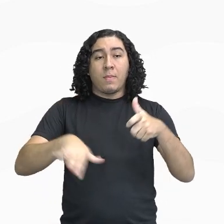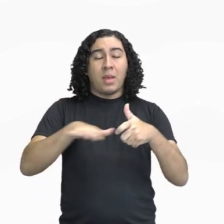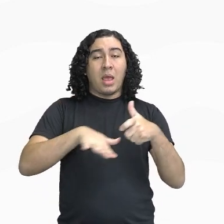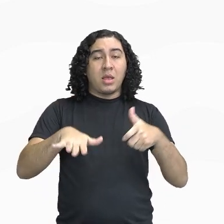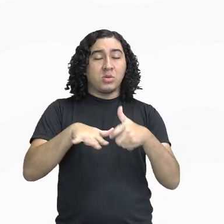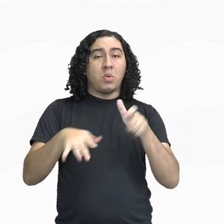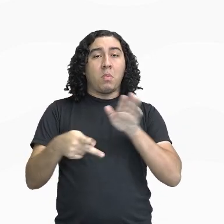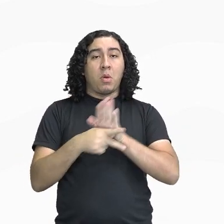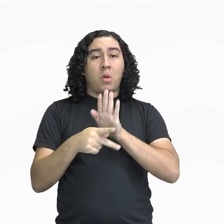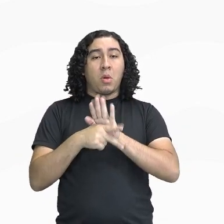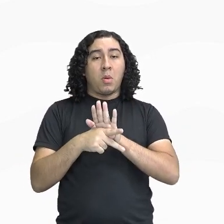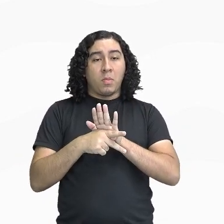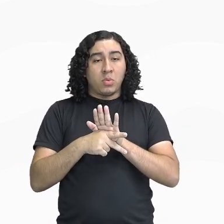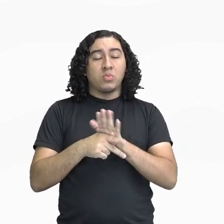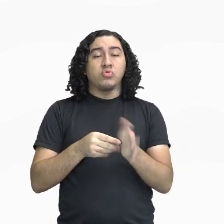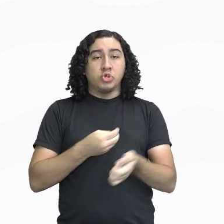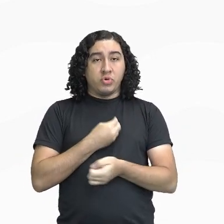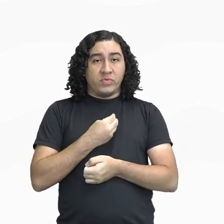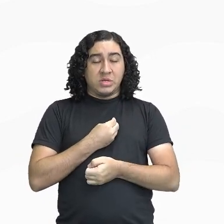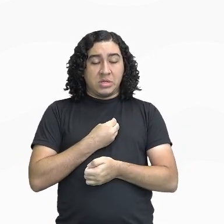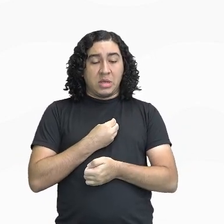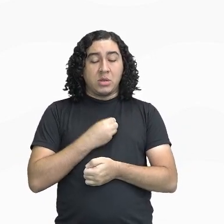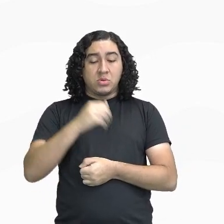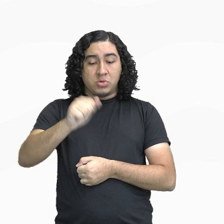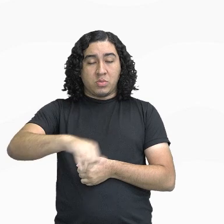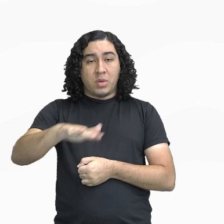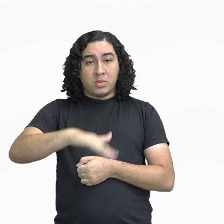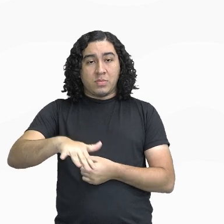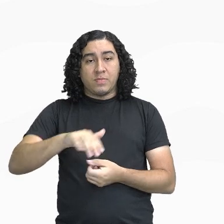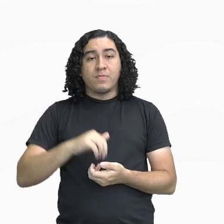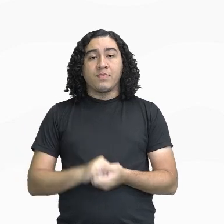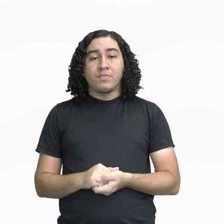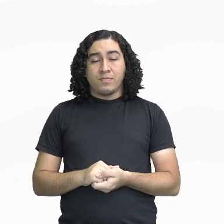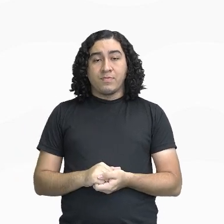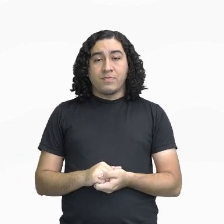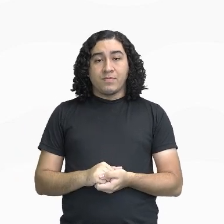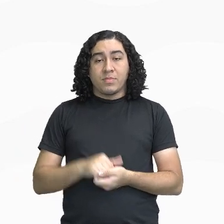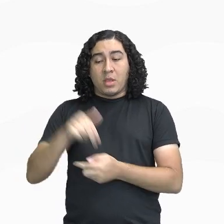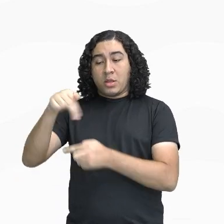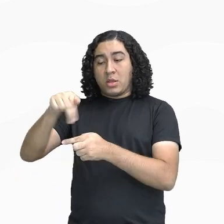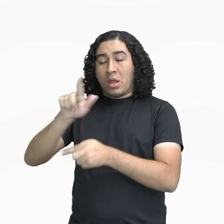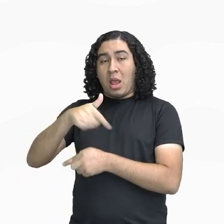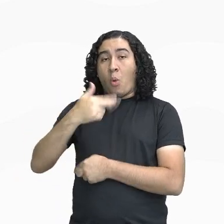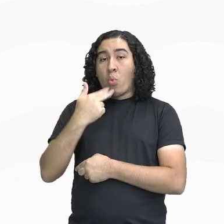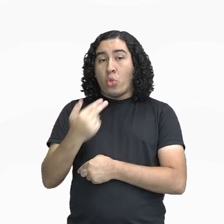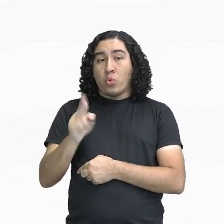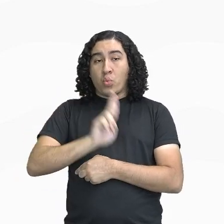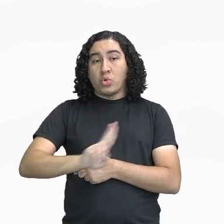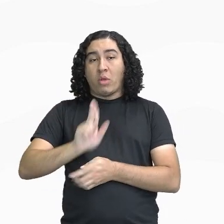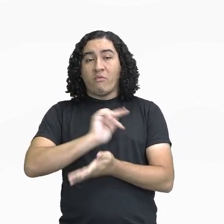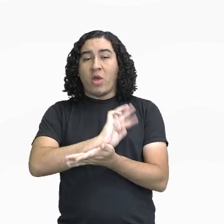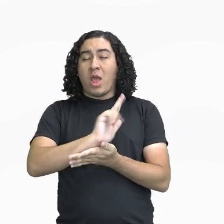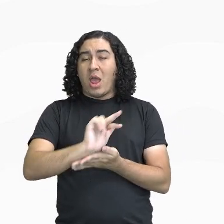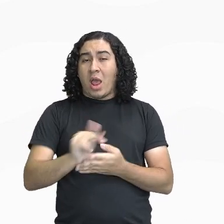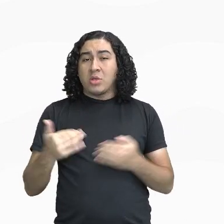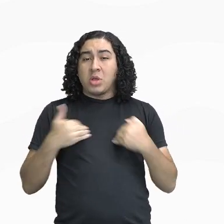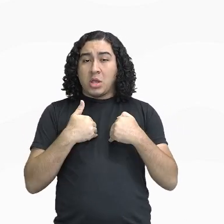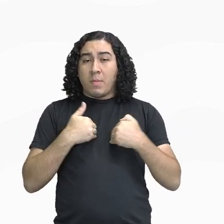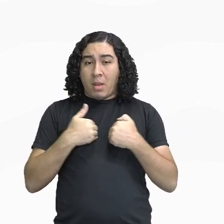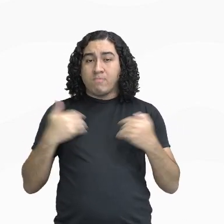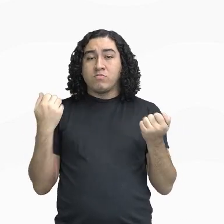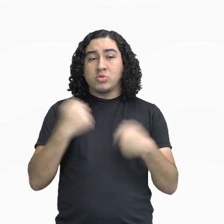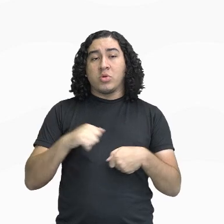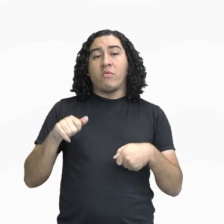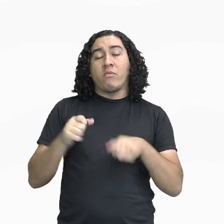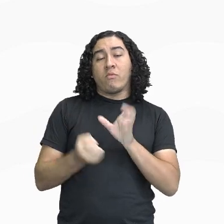ambiente físico e também nos seres vivos. O nitrogênio é um nutriente utilizado por vários organismos, sendo essencial